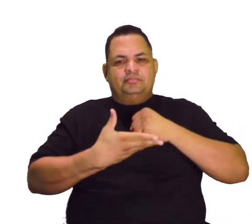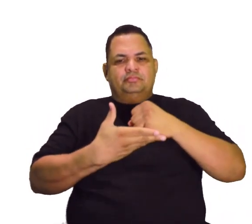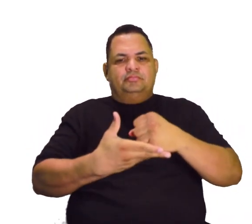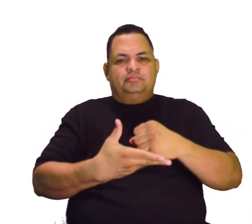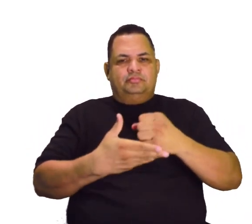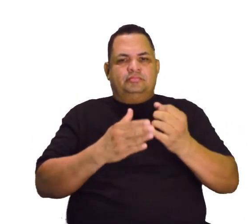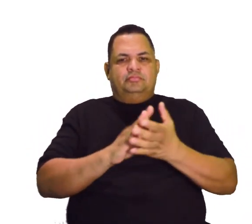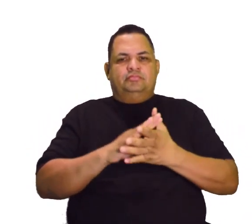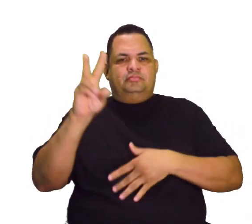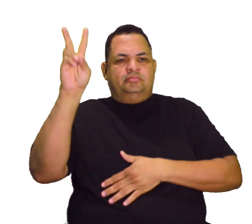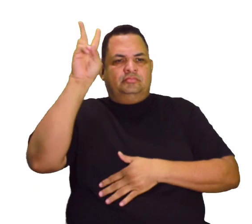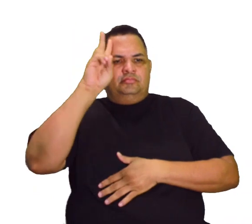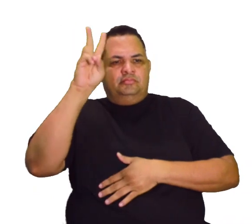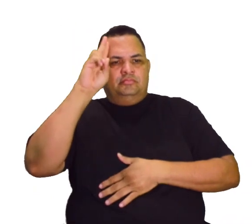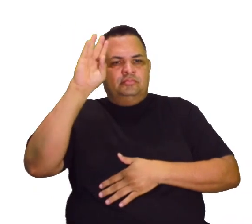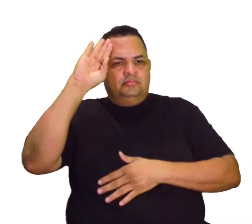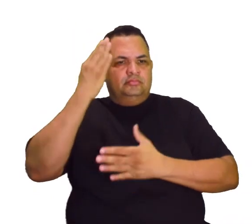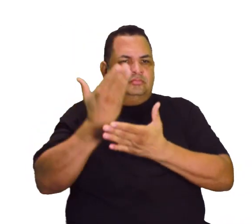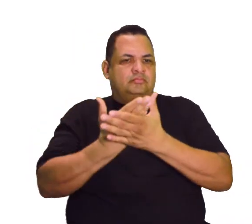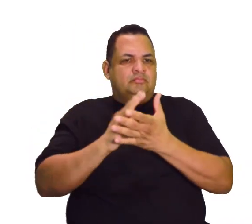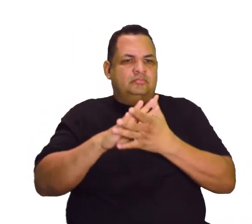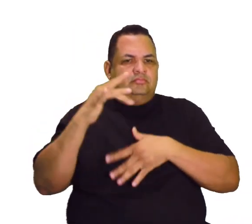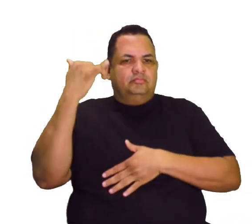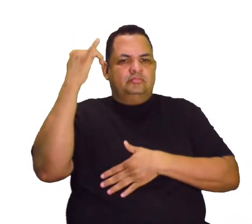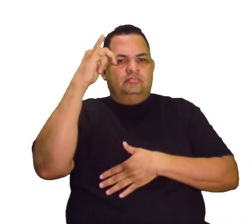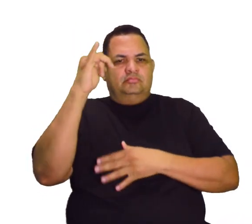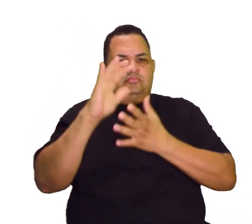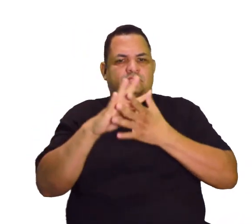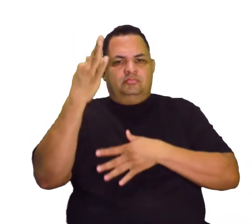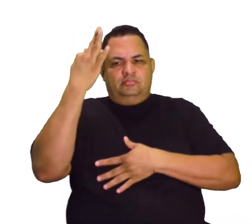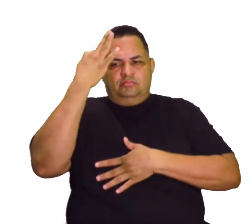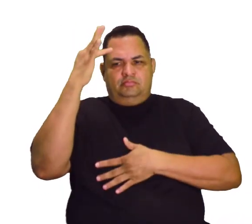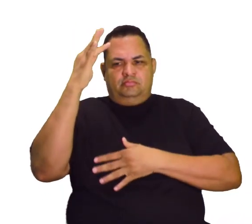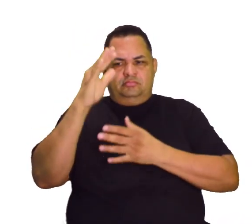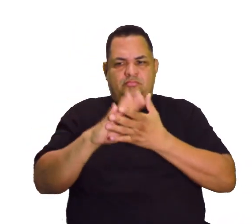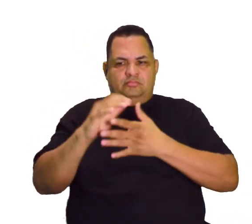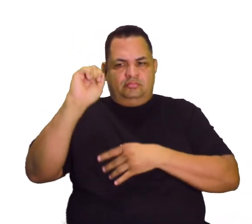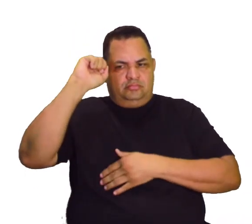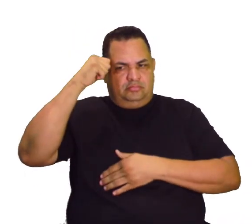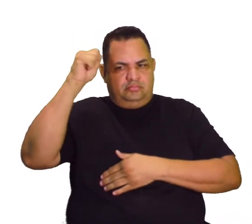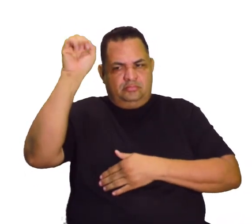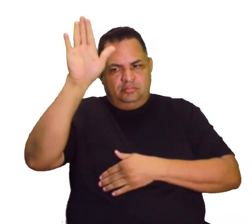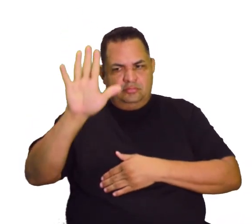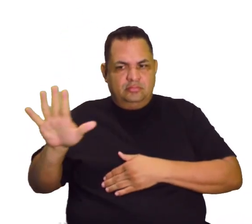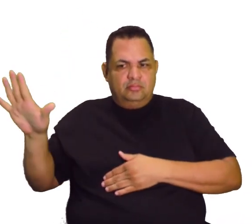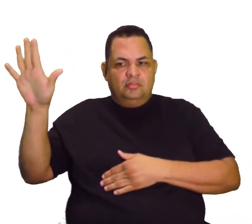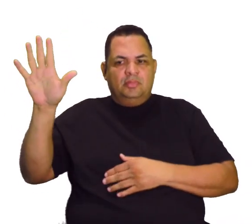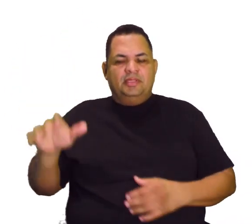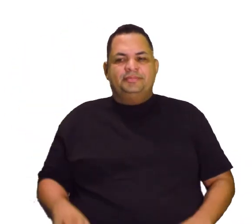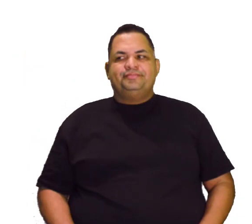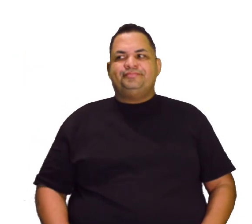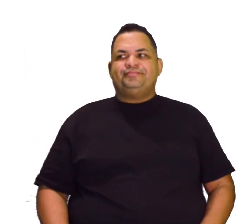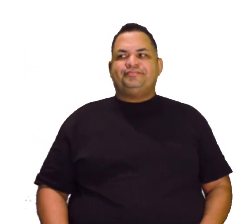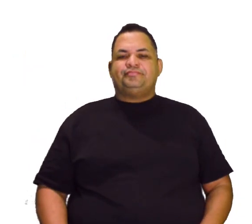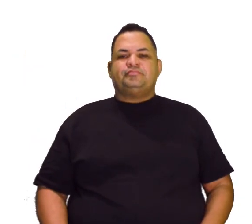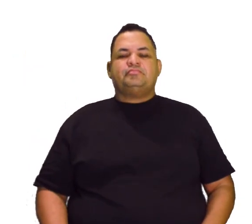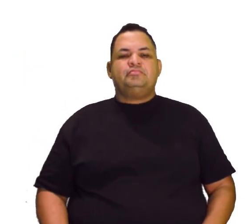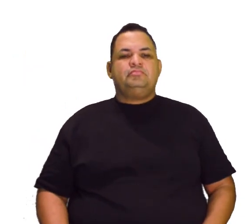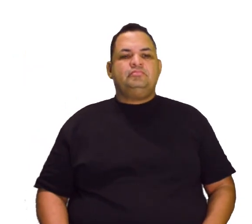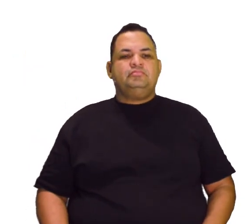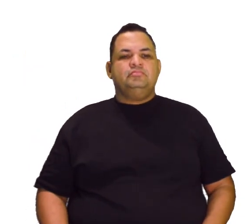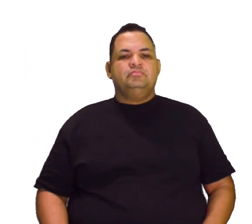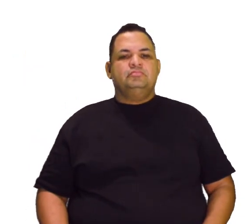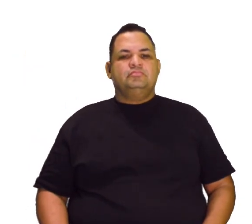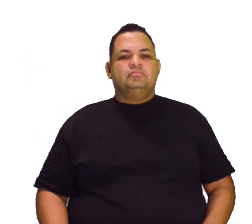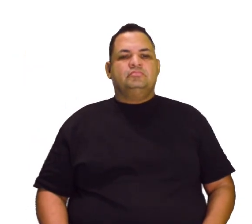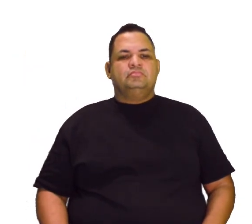baseada nas histórias, crenças, lendas e na filosofia africana. Certo? Então, isso que é a arte